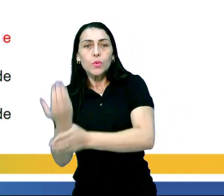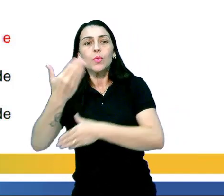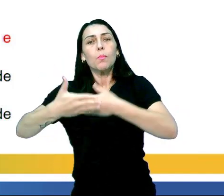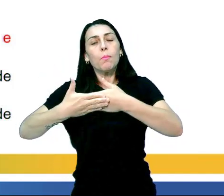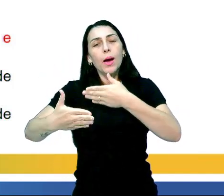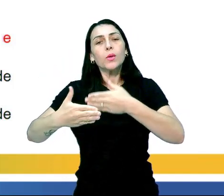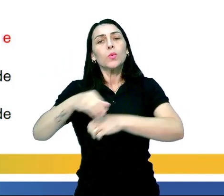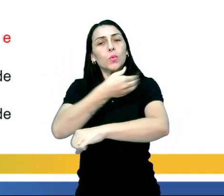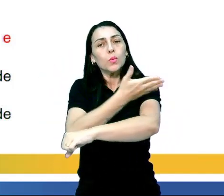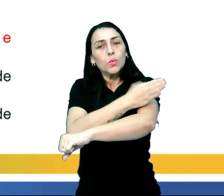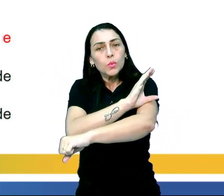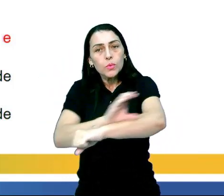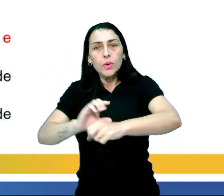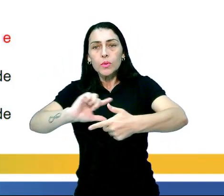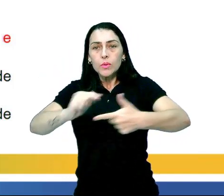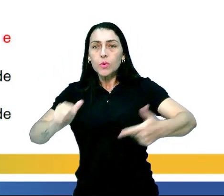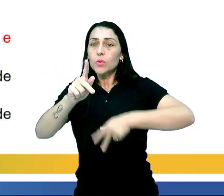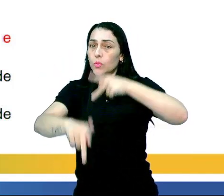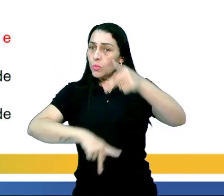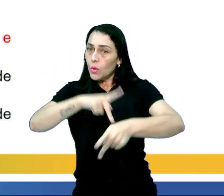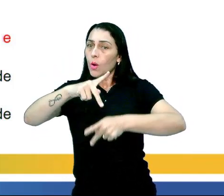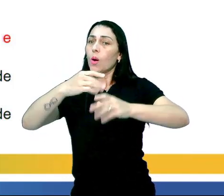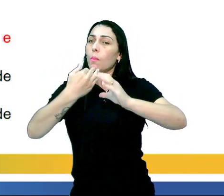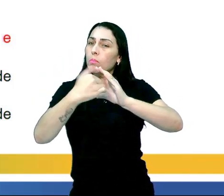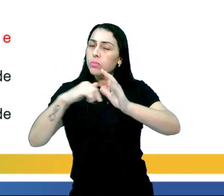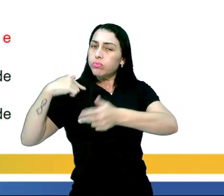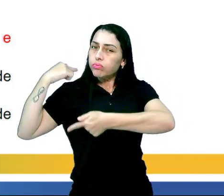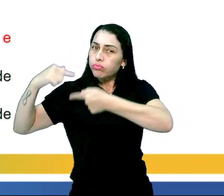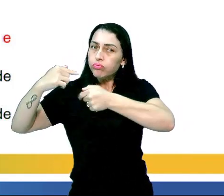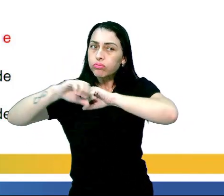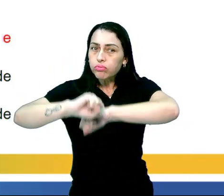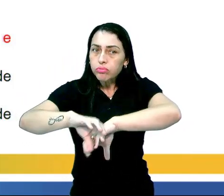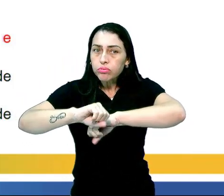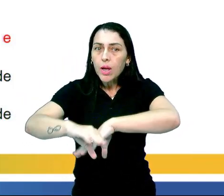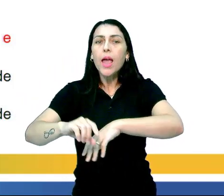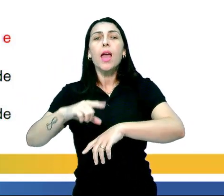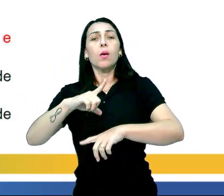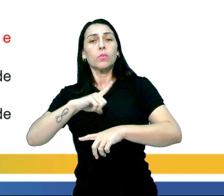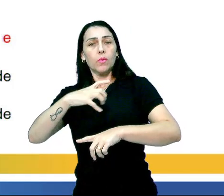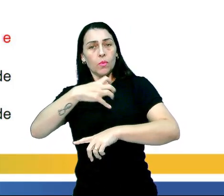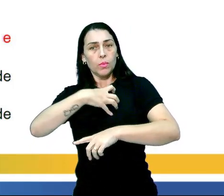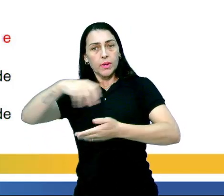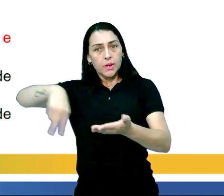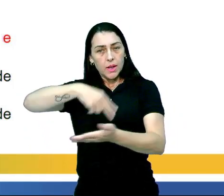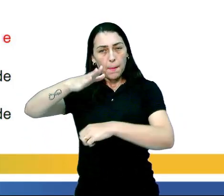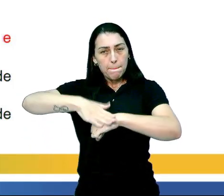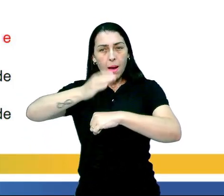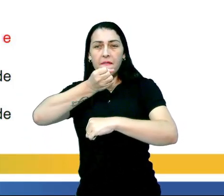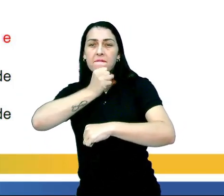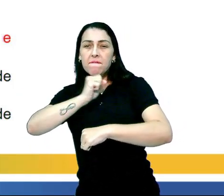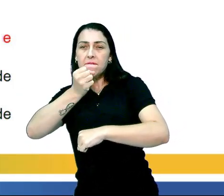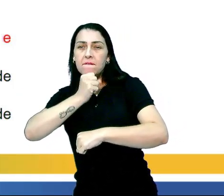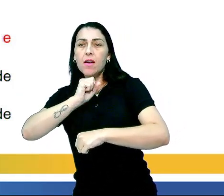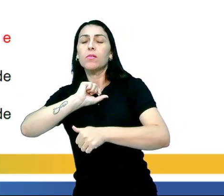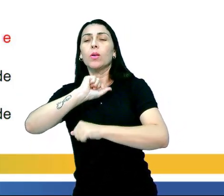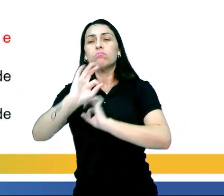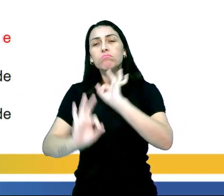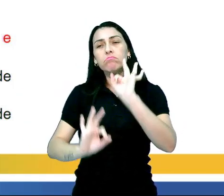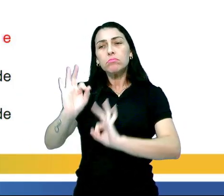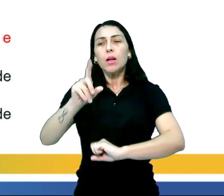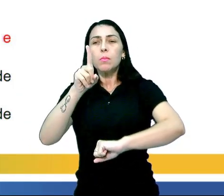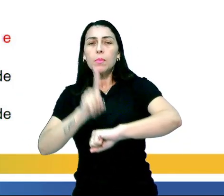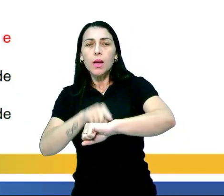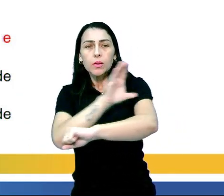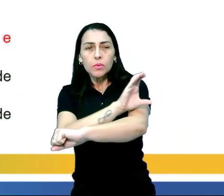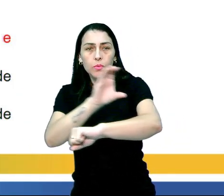surgiu como parte dos costumes e tradições de um povo, transmitida de geração em geração, em uma das formas de dança mais antigas, remontando à